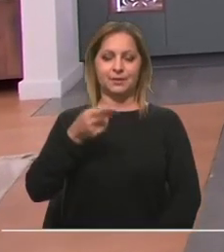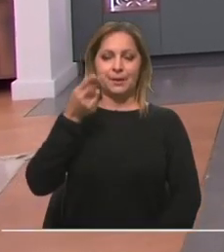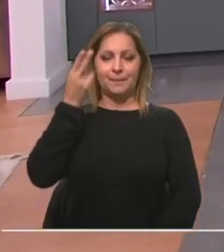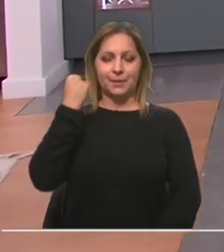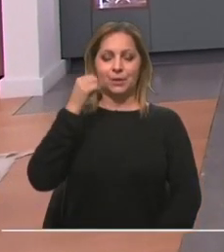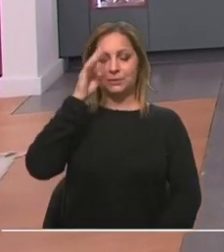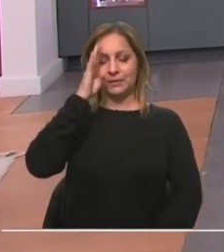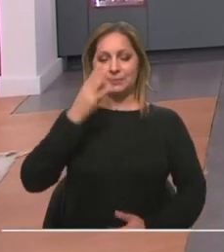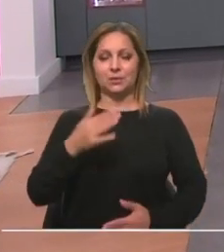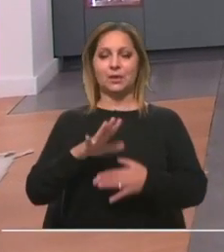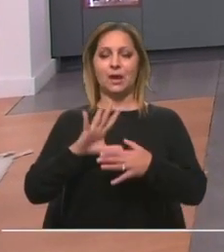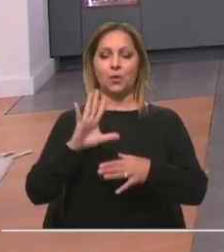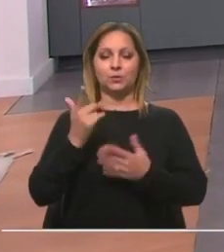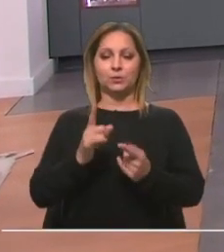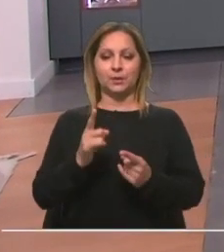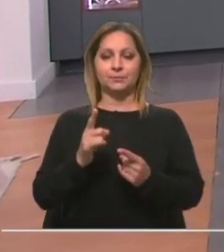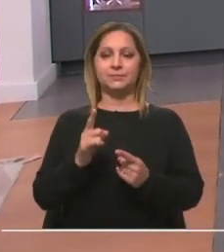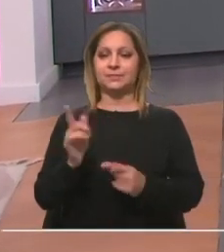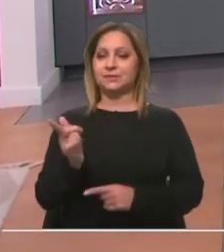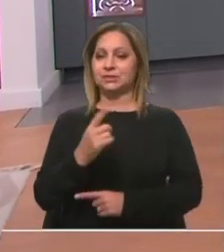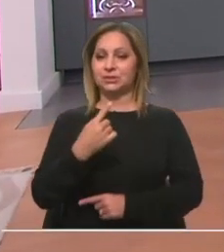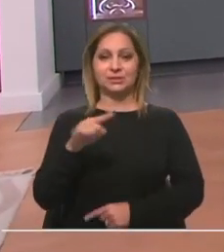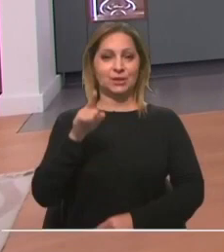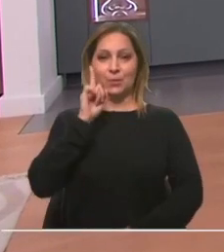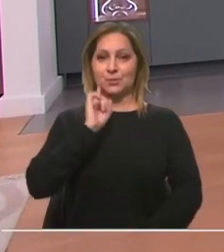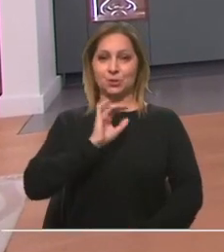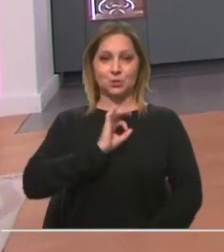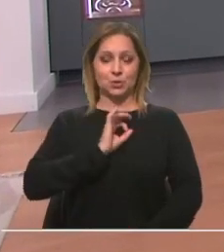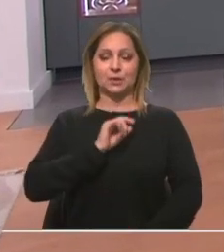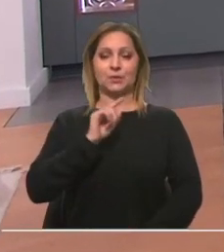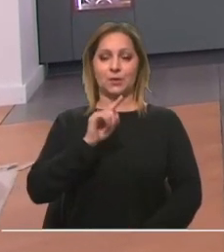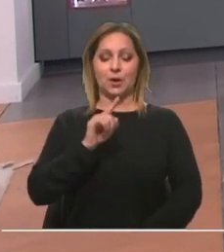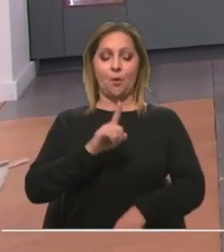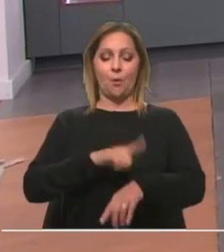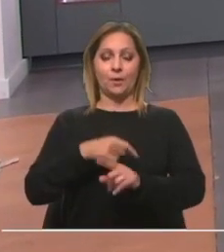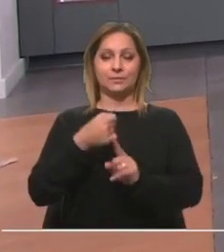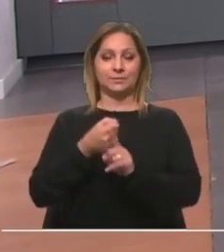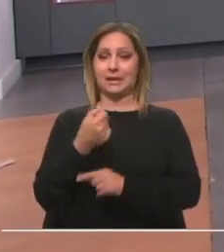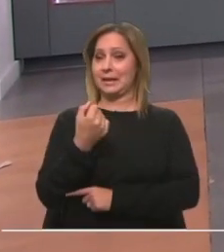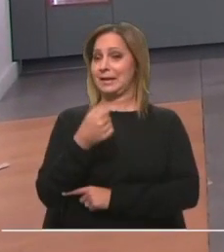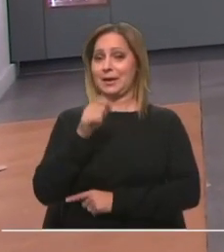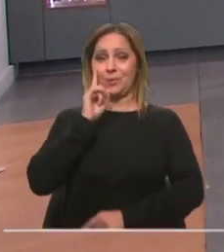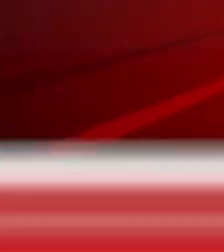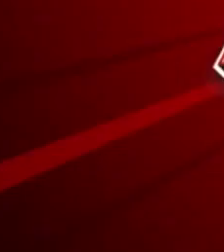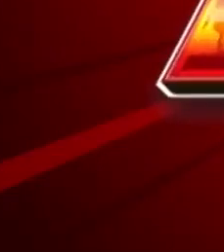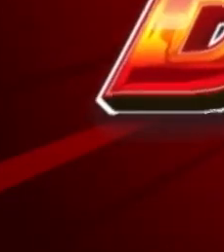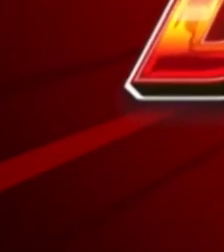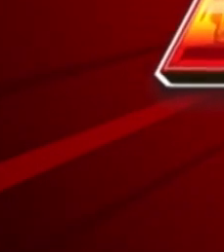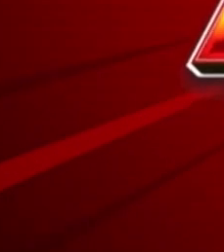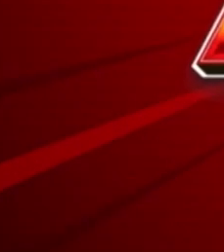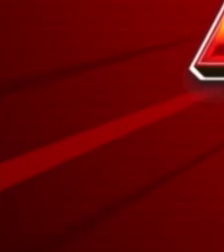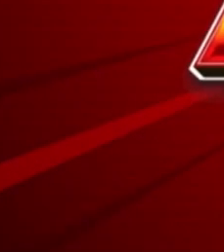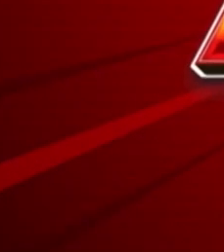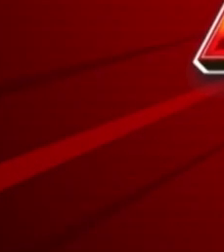que é que vai acontecer agora? Não, minha senhora! Chegou a hora do desafio. Não, minha senhora!